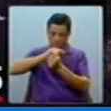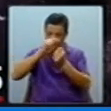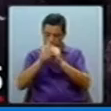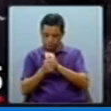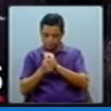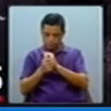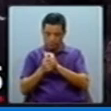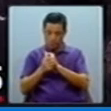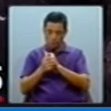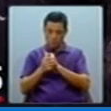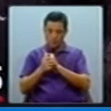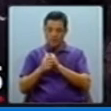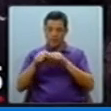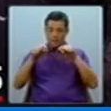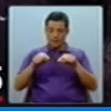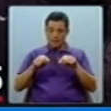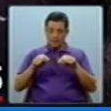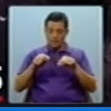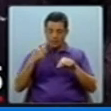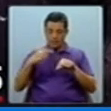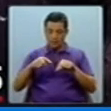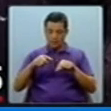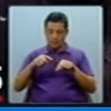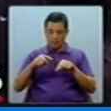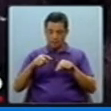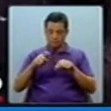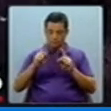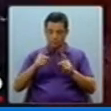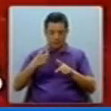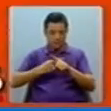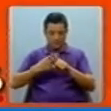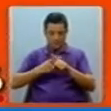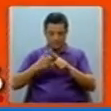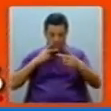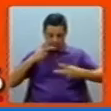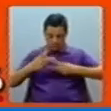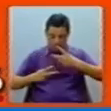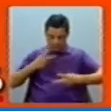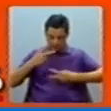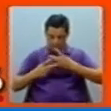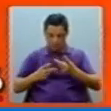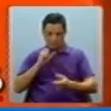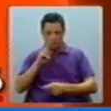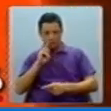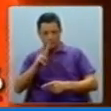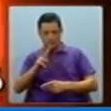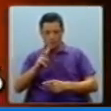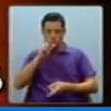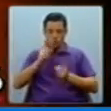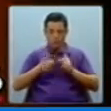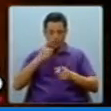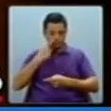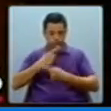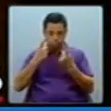ao longo do tempo? Portanto, este é um exoplaneta extremamente curioso de ser analisado, porque permite-nos decifrar, mostrar,